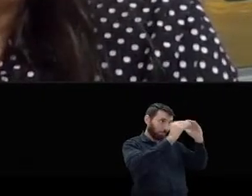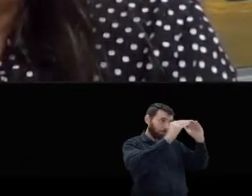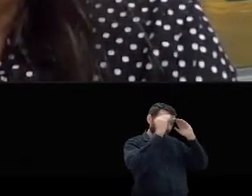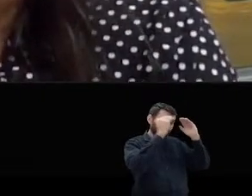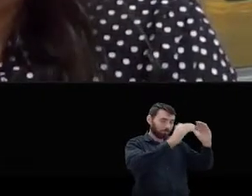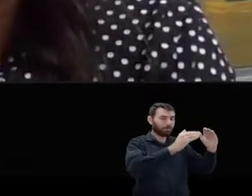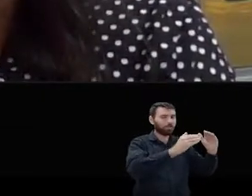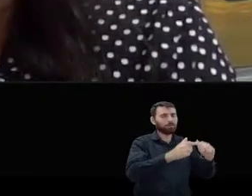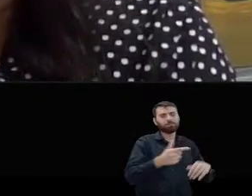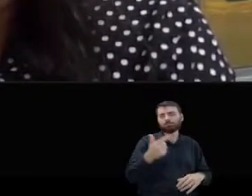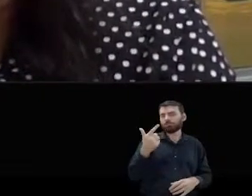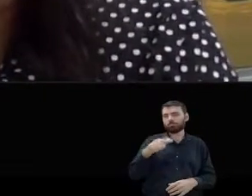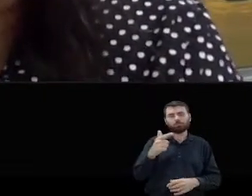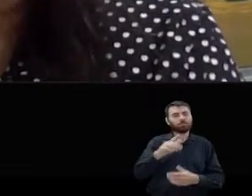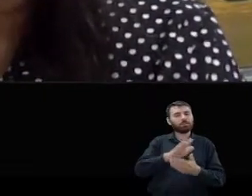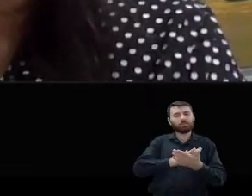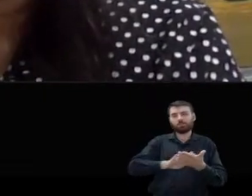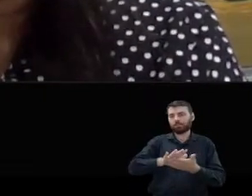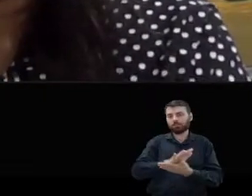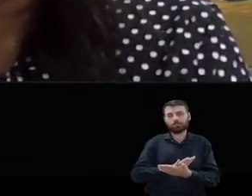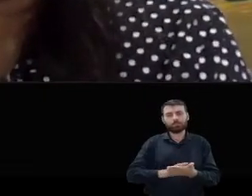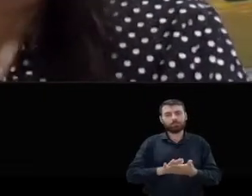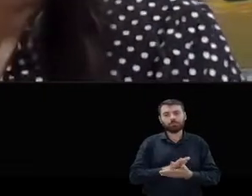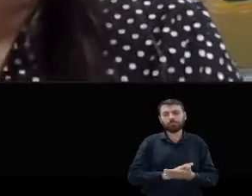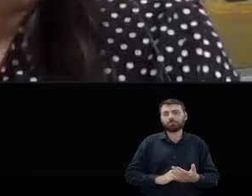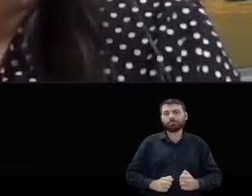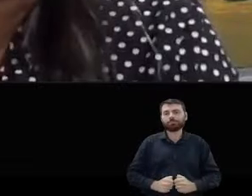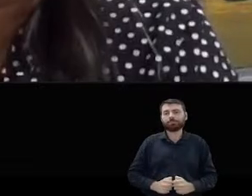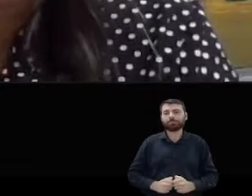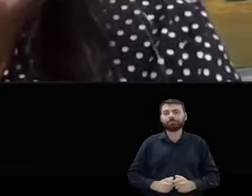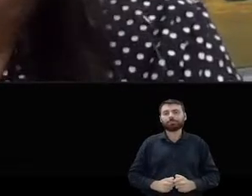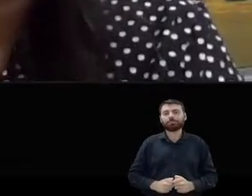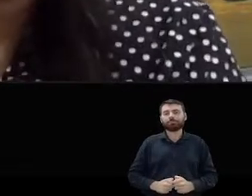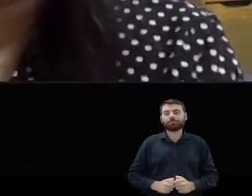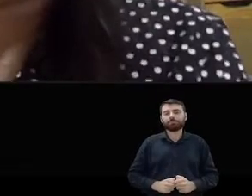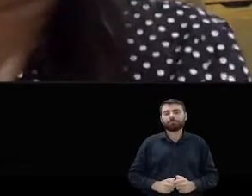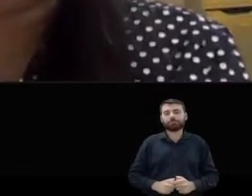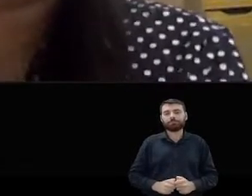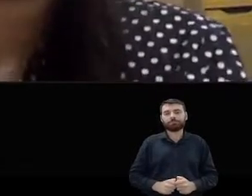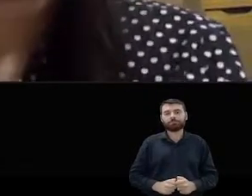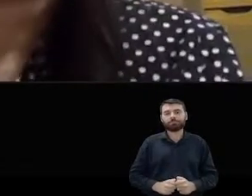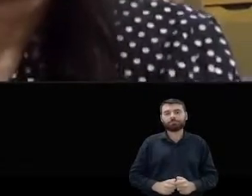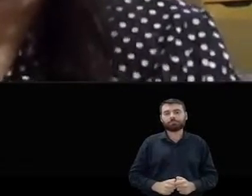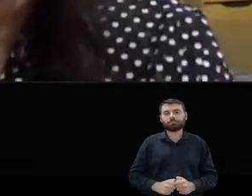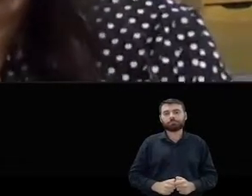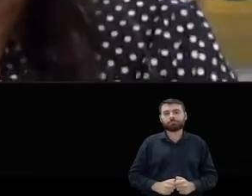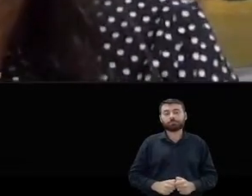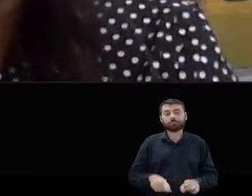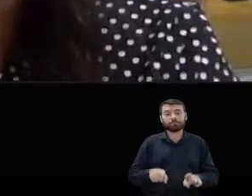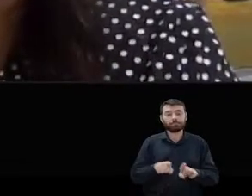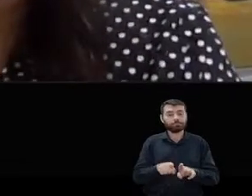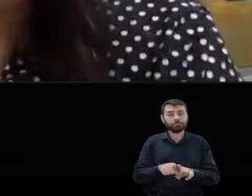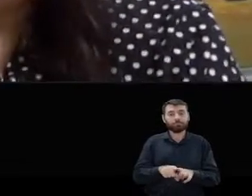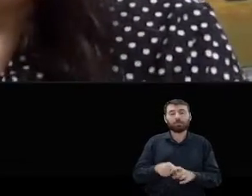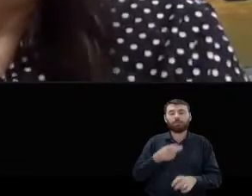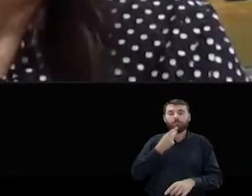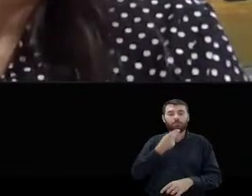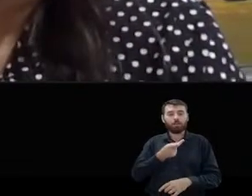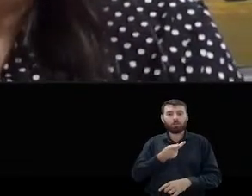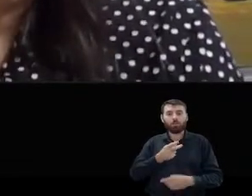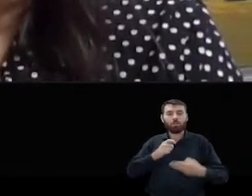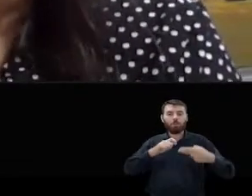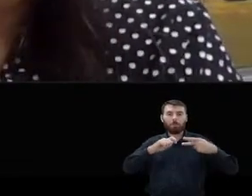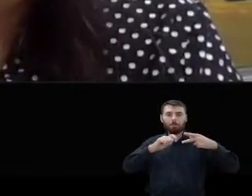do reclamado. Com relação à onerosidade, algo que também foi falado,